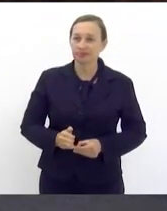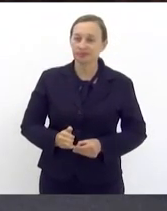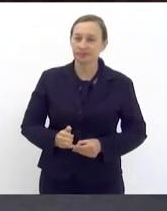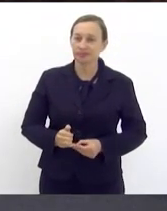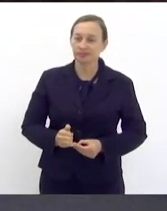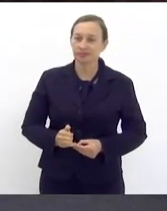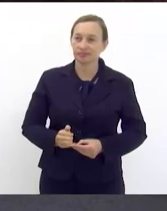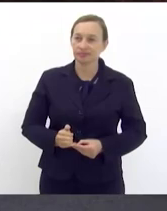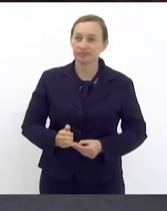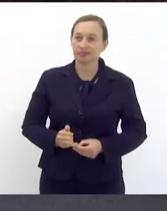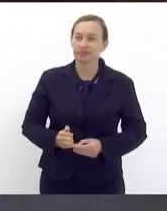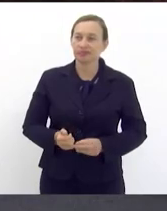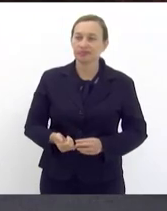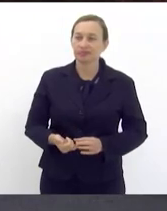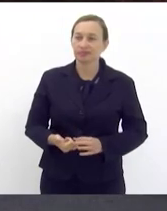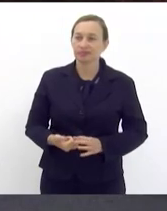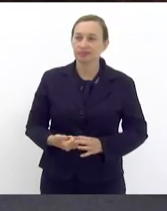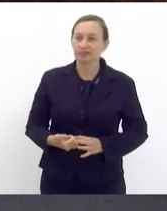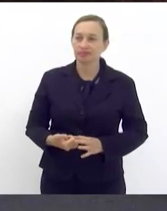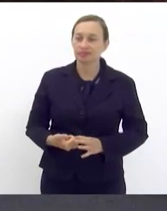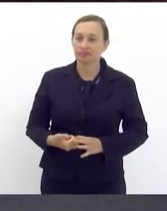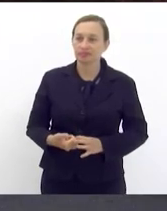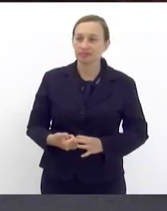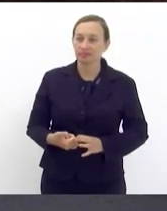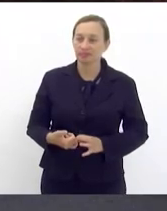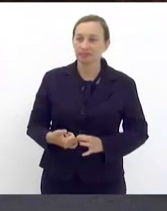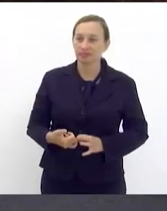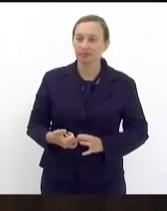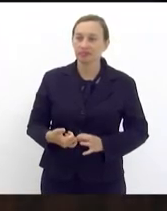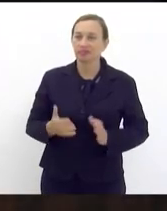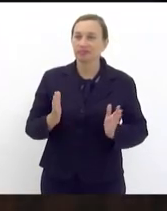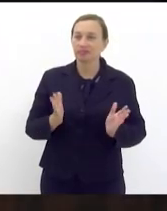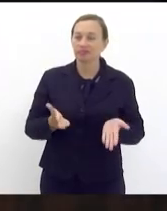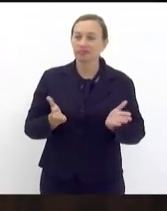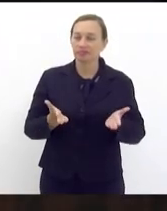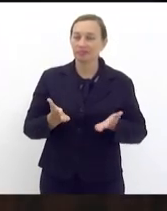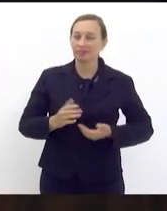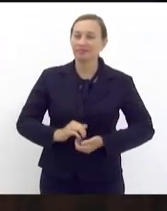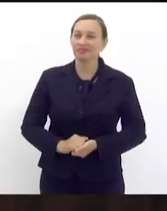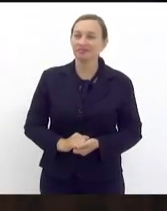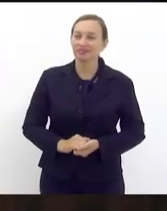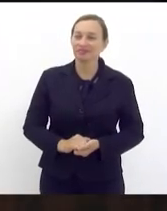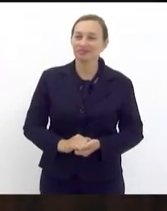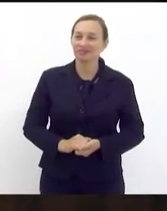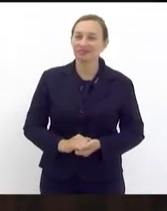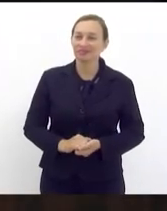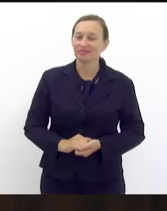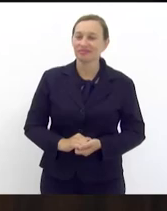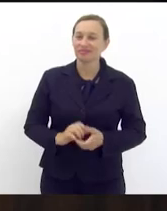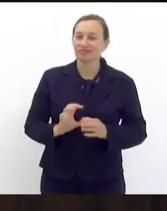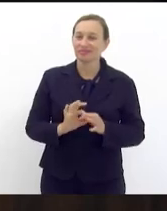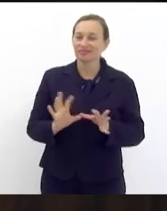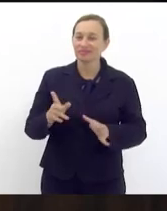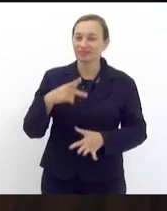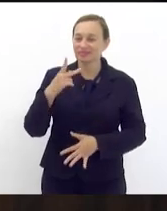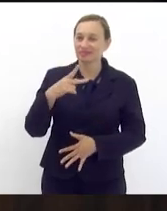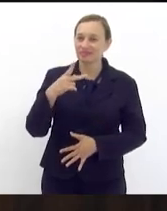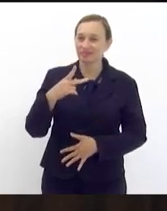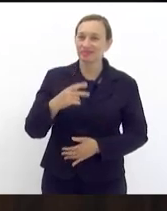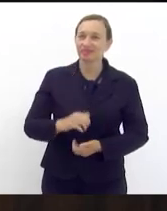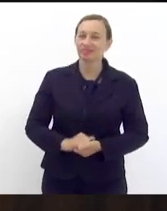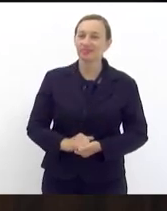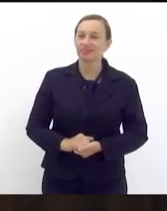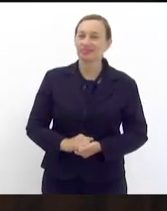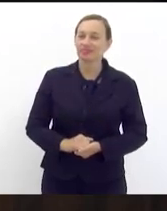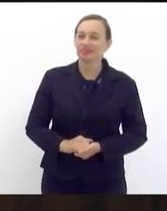Quero agora passar a palavra para a autoridade